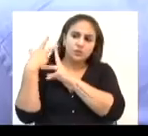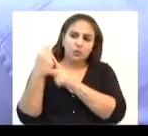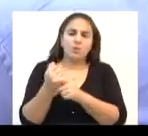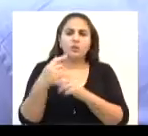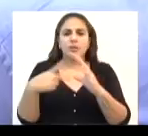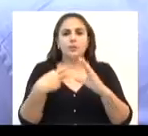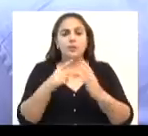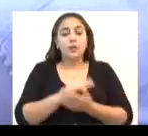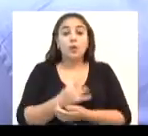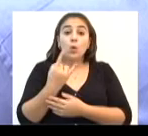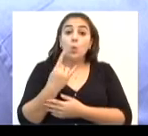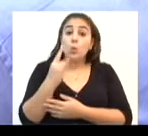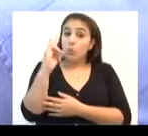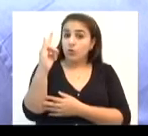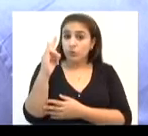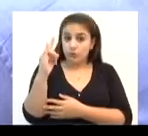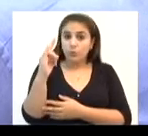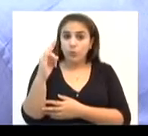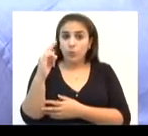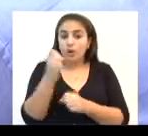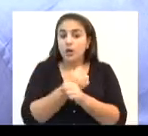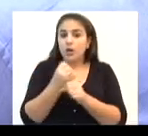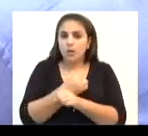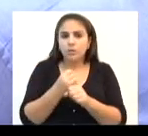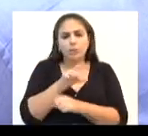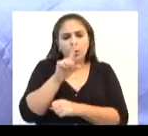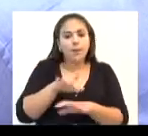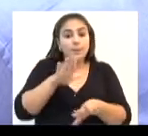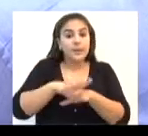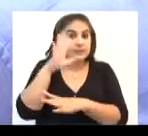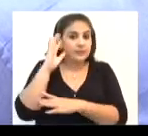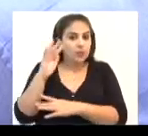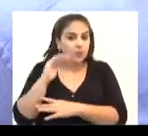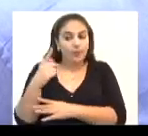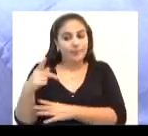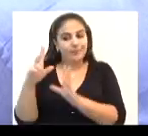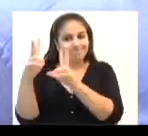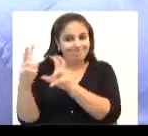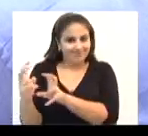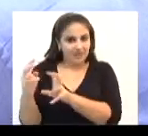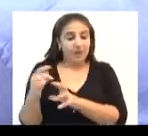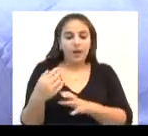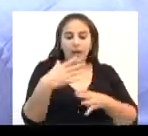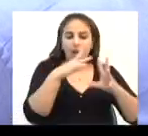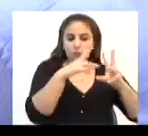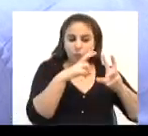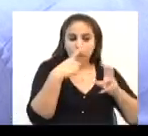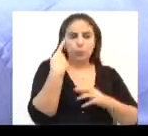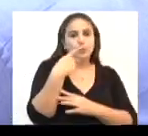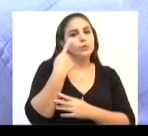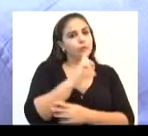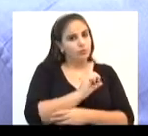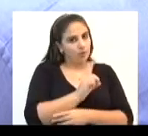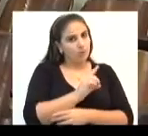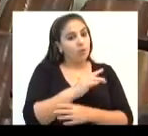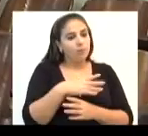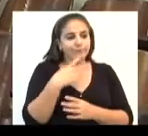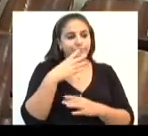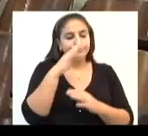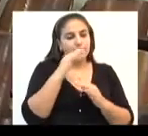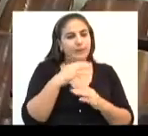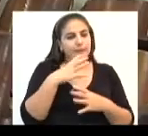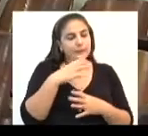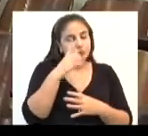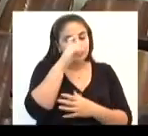nessa parte, nesse quesito, né? Que ele é tumultuado na parte política, mas na parte interna da Câmara é mais tranquilo pelo conhecimento.